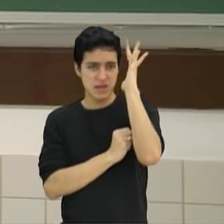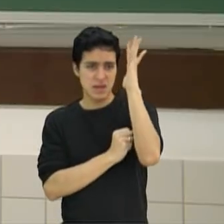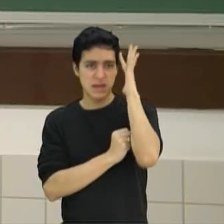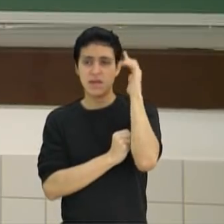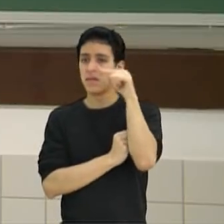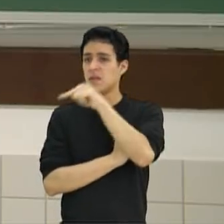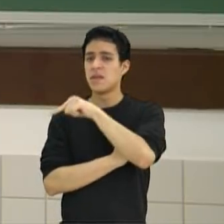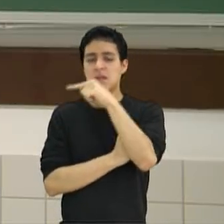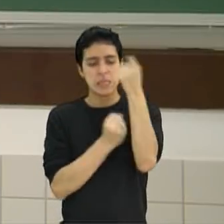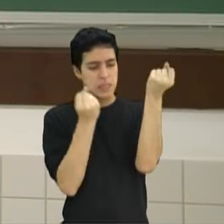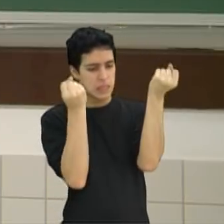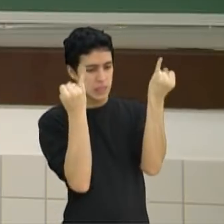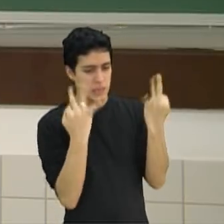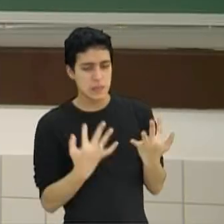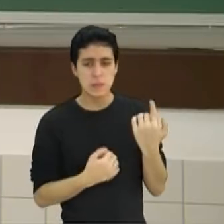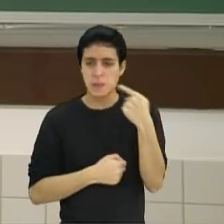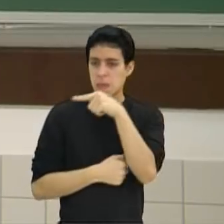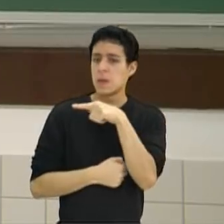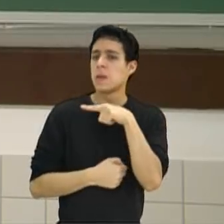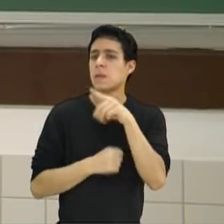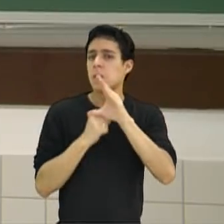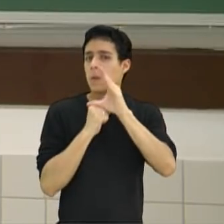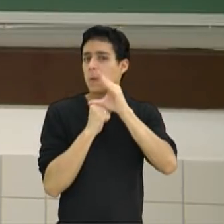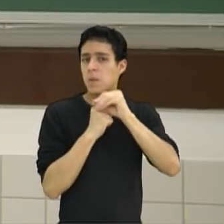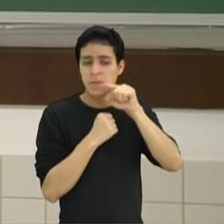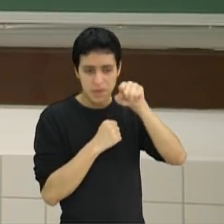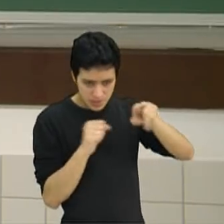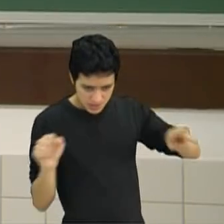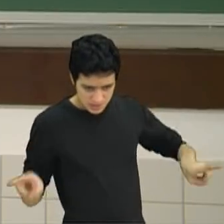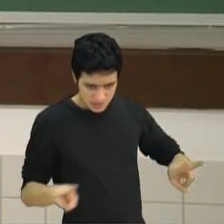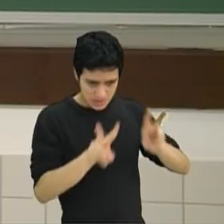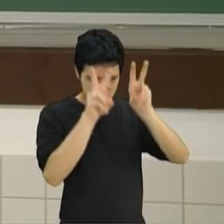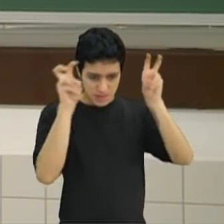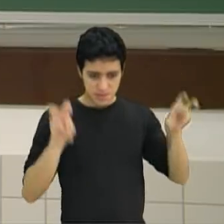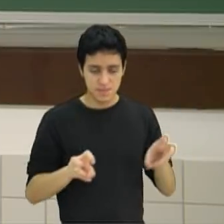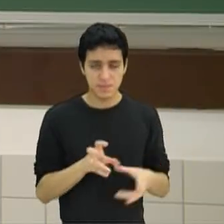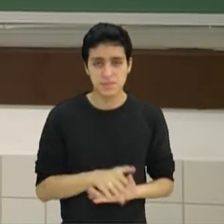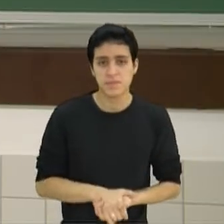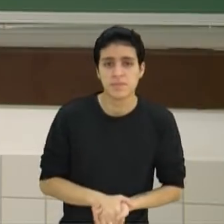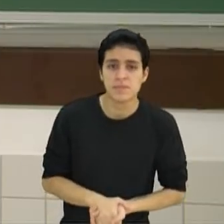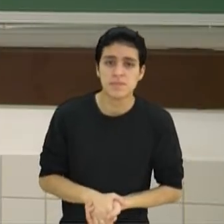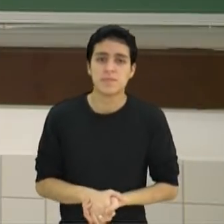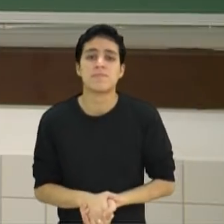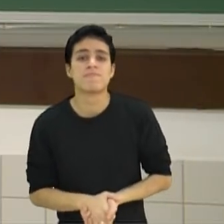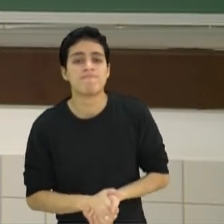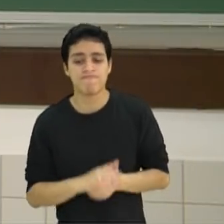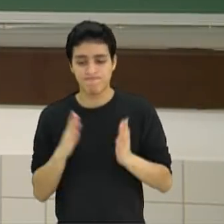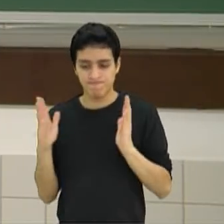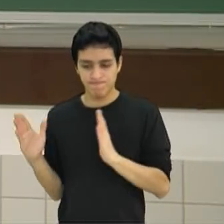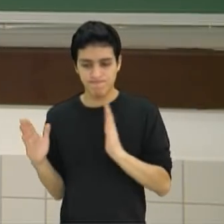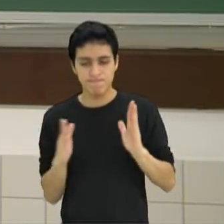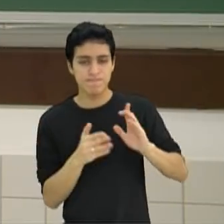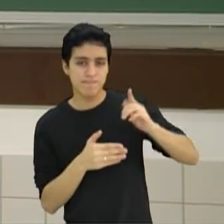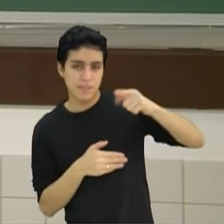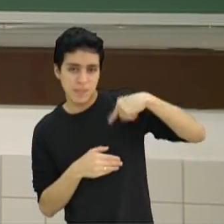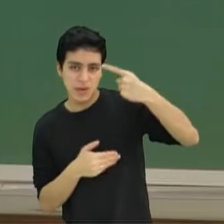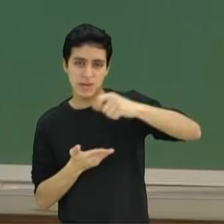está abordando, ela tem conhecimento dessa causa, desse assunto, dessa temática. Vamos agora à próxima